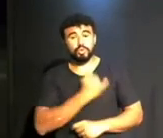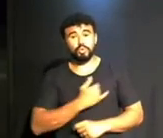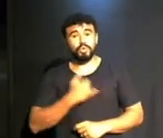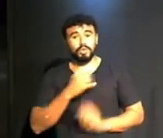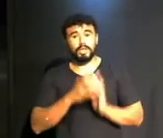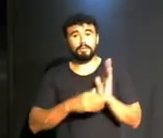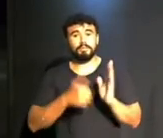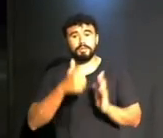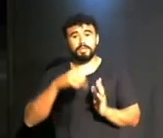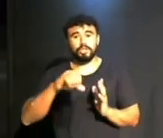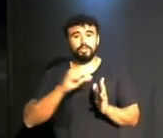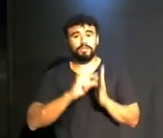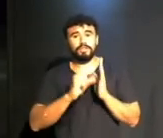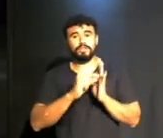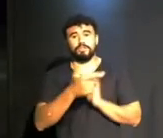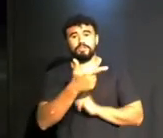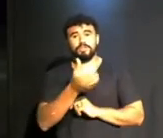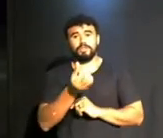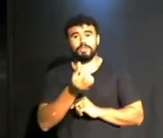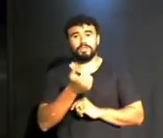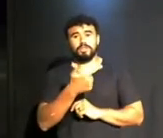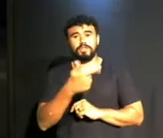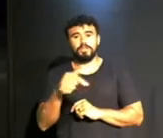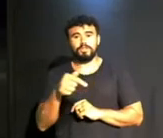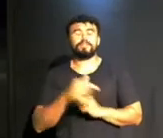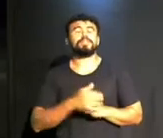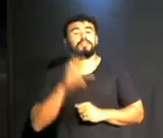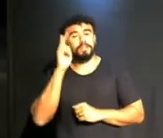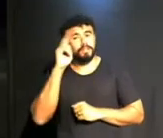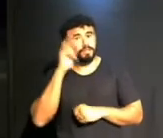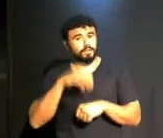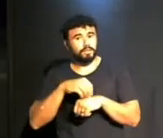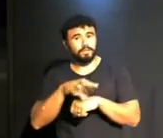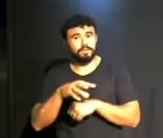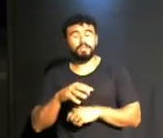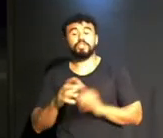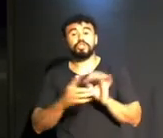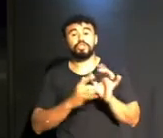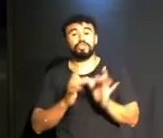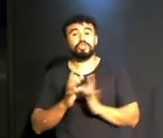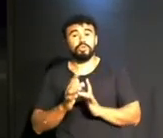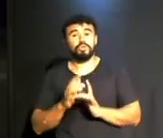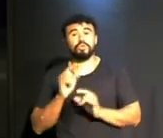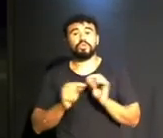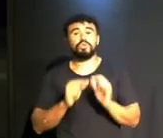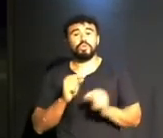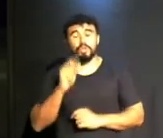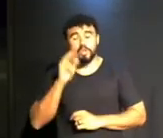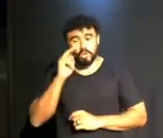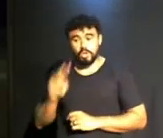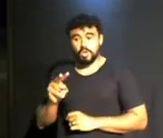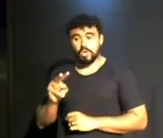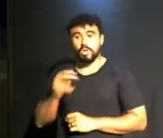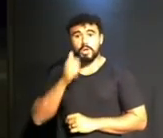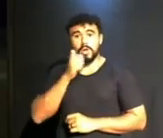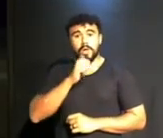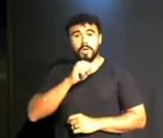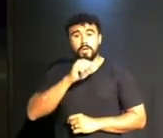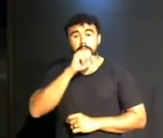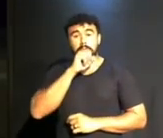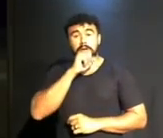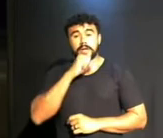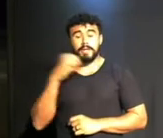nos Versículos 26 e 27 eu quero lembrar você que Jesus disse essa palavra quando olhou para sua mãe